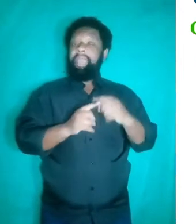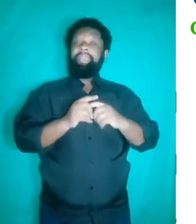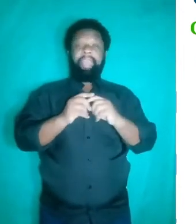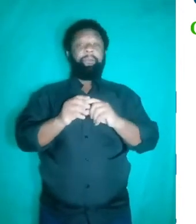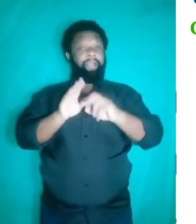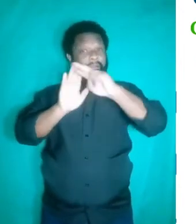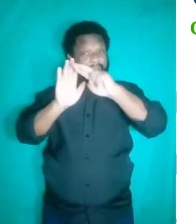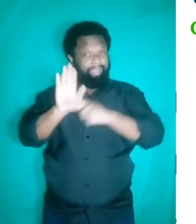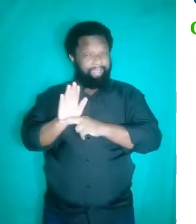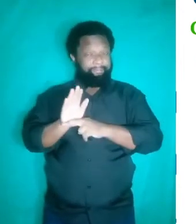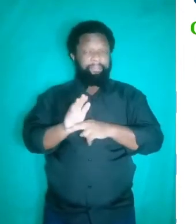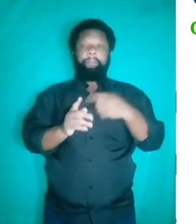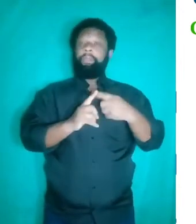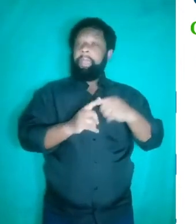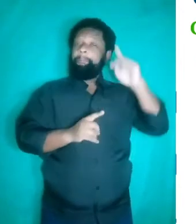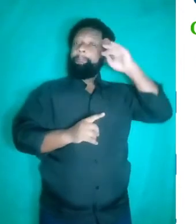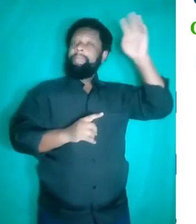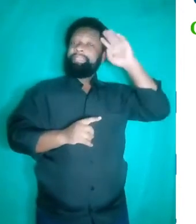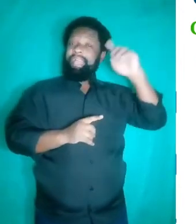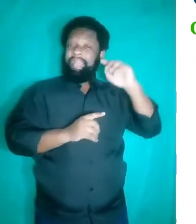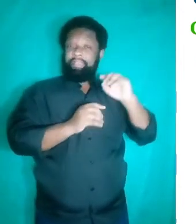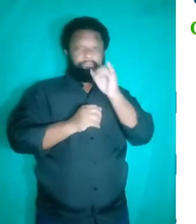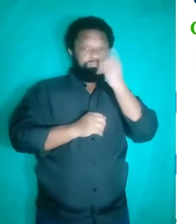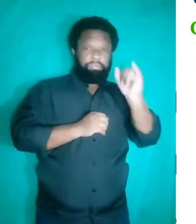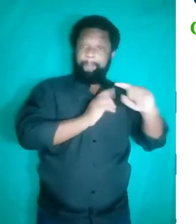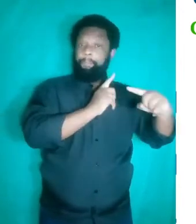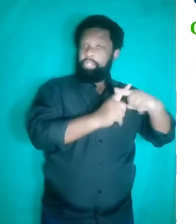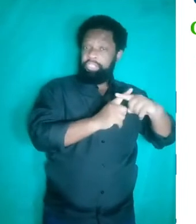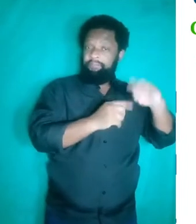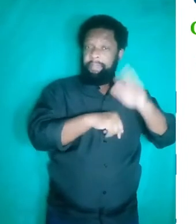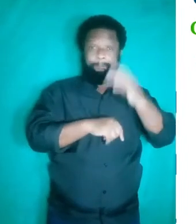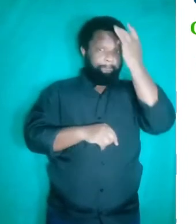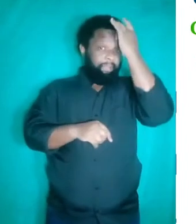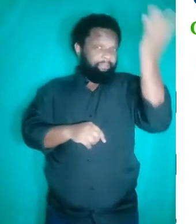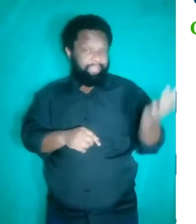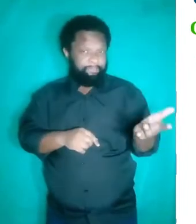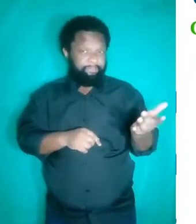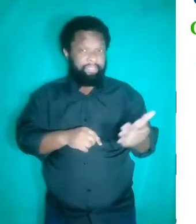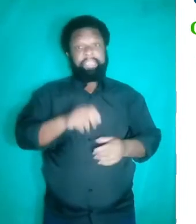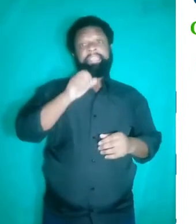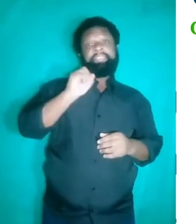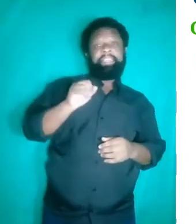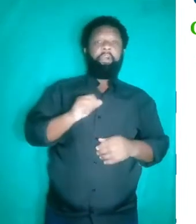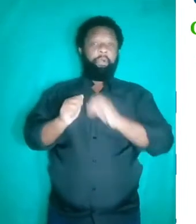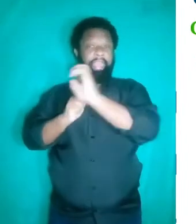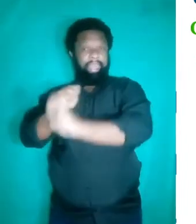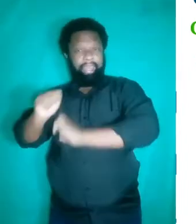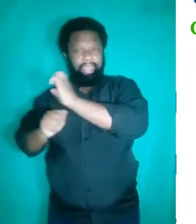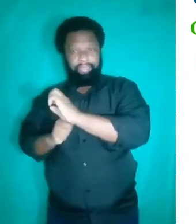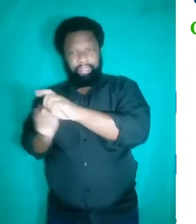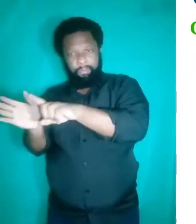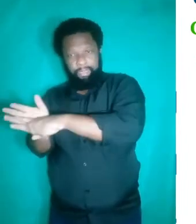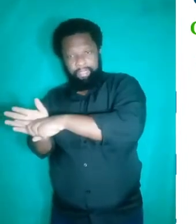cargas positivas é um pouco mais intuitivo e fácil do que as negativas. E aí, se o elétron sai do menos para